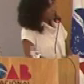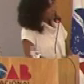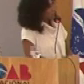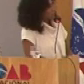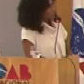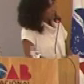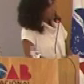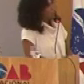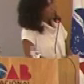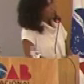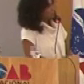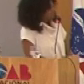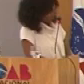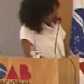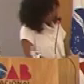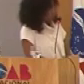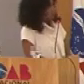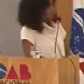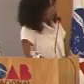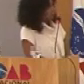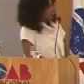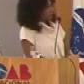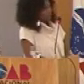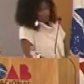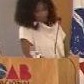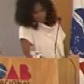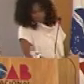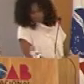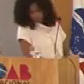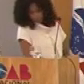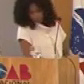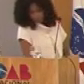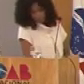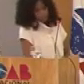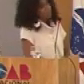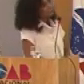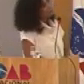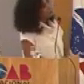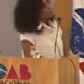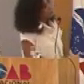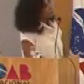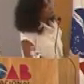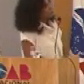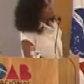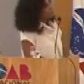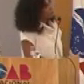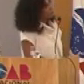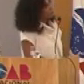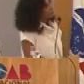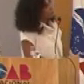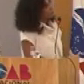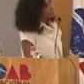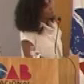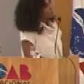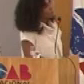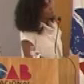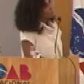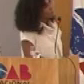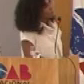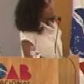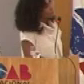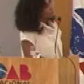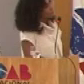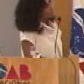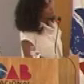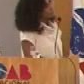coisa e vamos lutar por isso. Agradeço o espaço, agradeço o mesmo espaço, repito, um pouco nervoso porque é a primeira vez que a gente se coloca num espaço como esse para falar